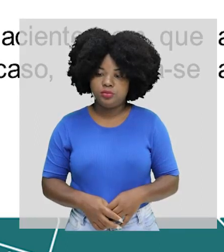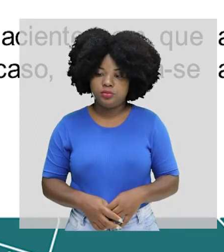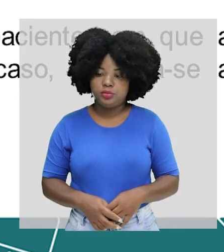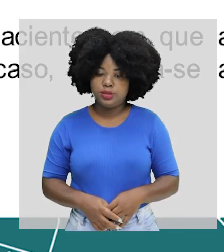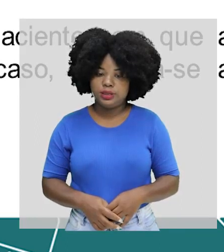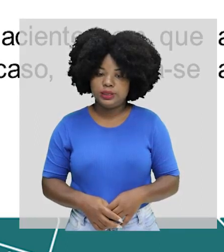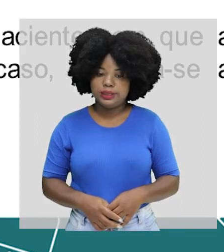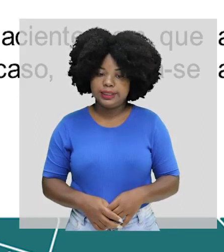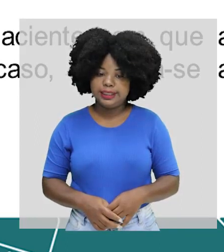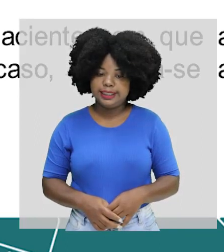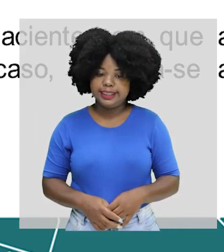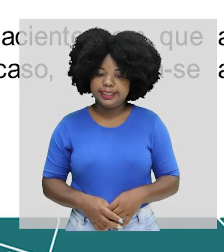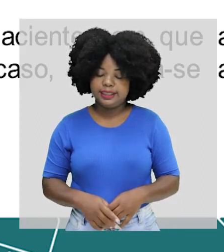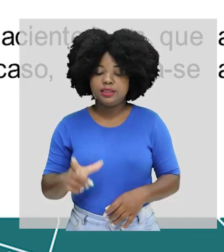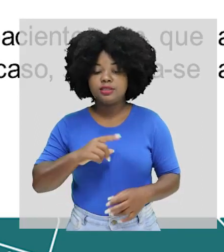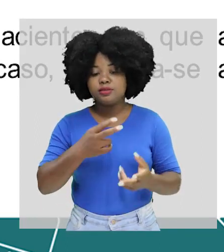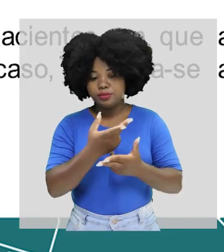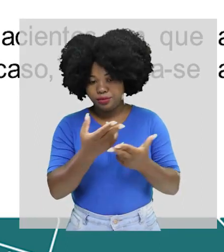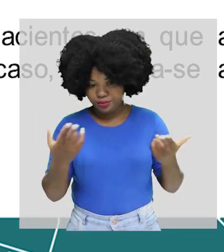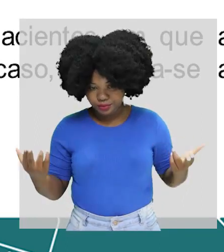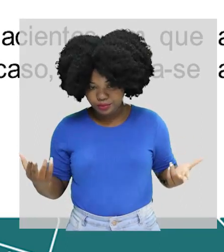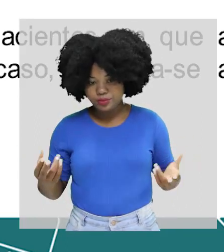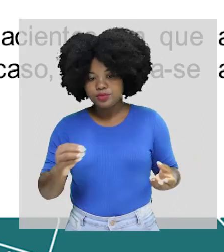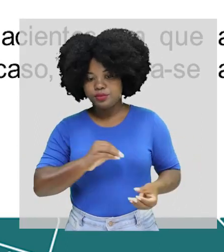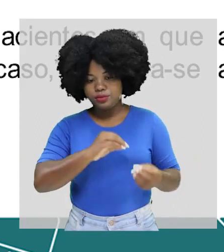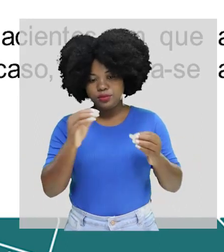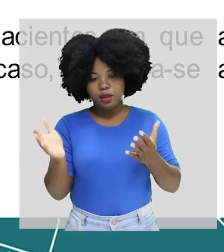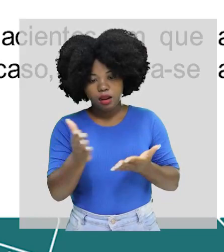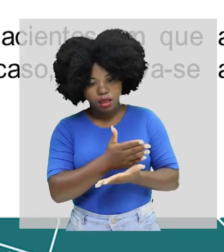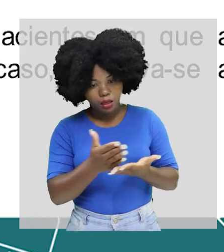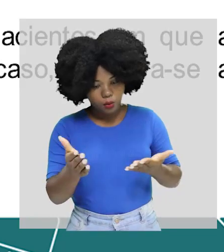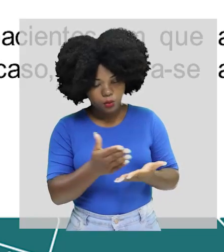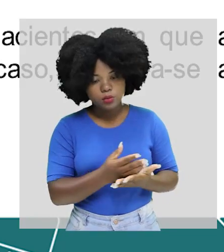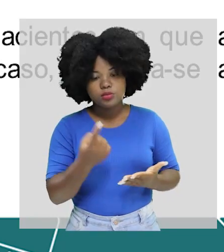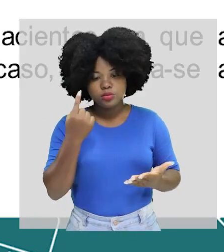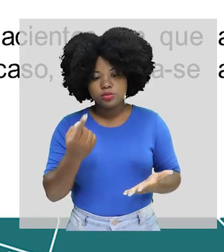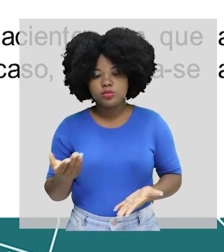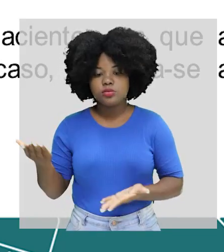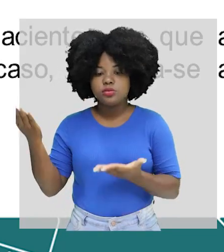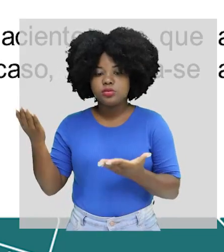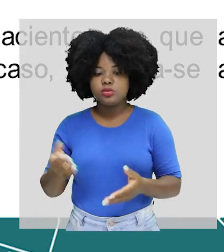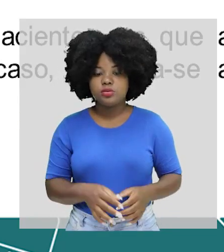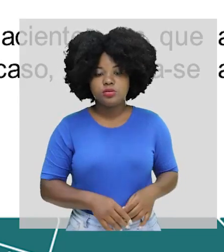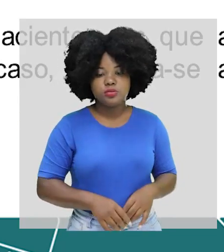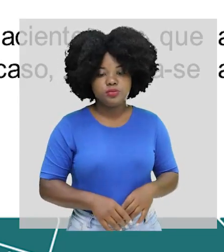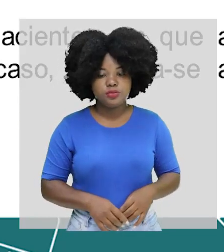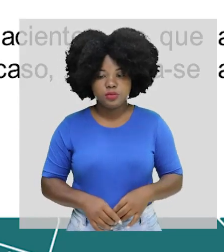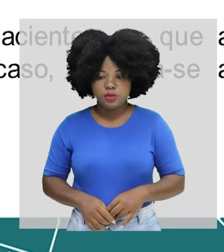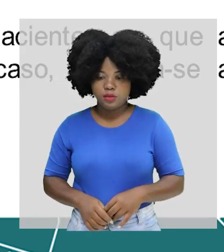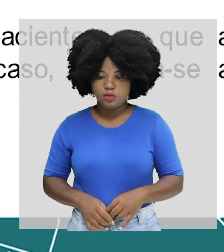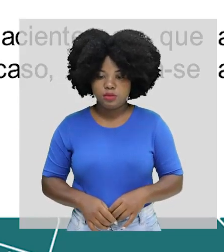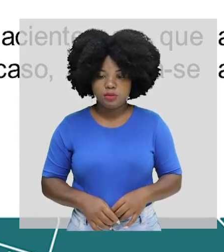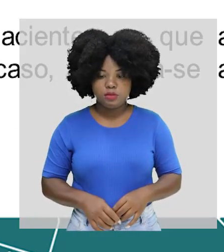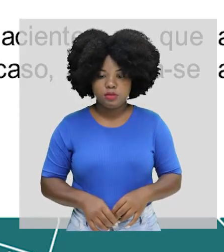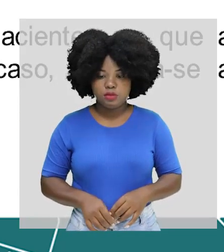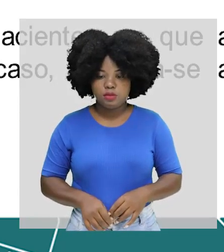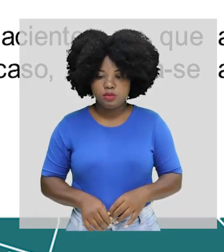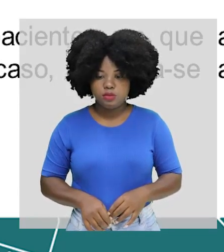Podemos citar, são vários, eu trouxe aqui alguns para a gente poder discutir. Ó, geralmente não necessita de